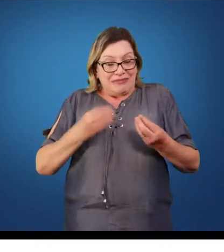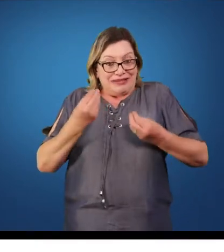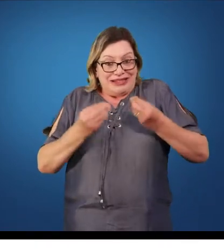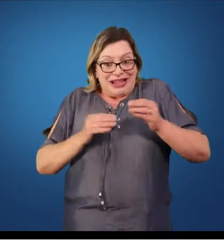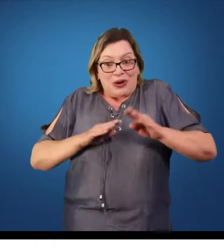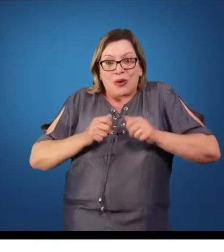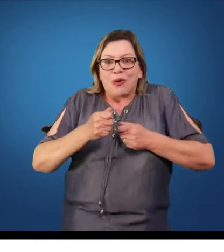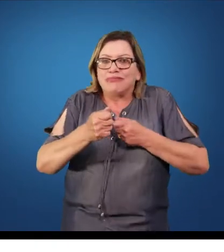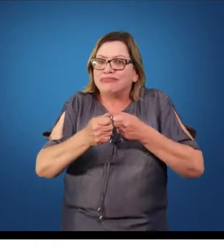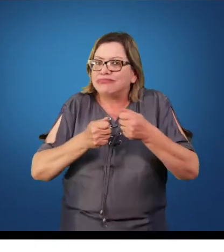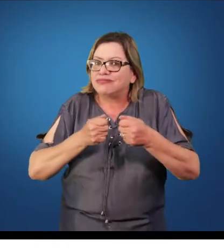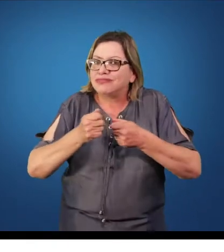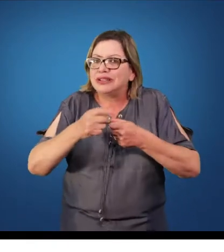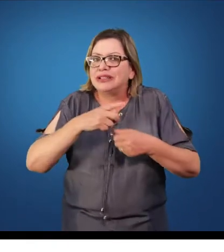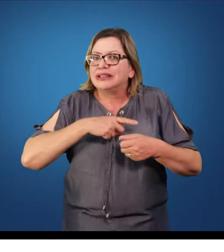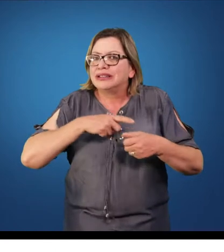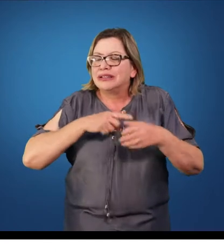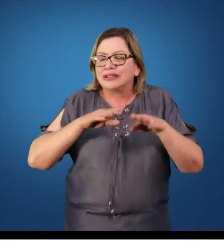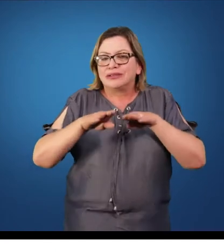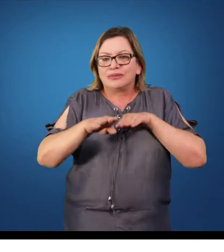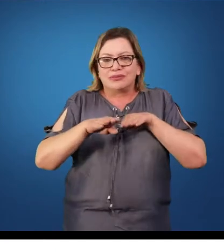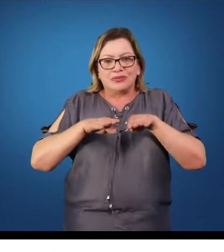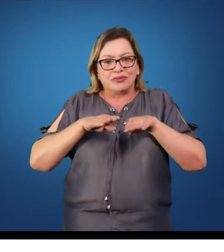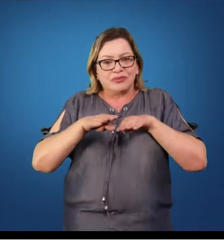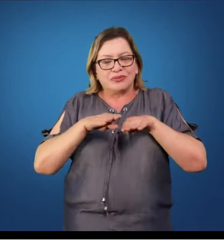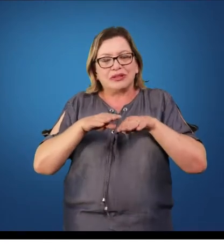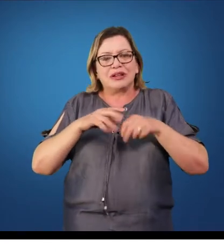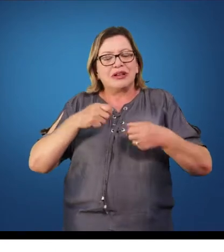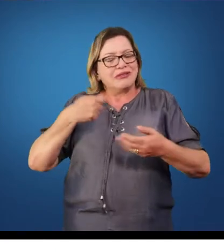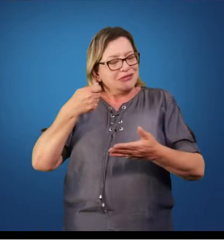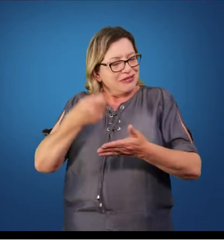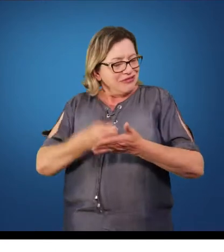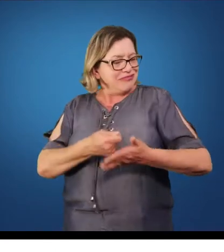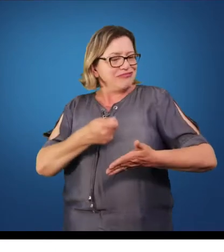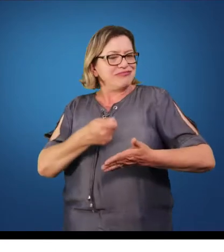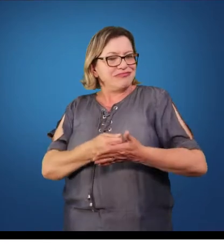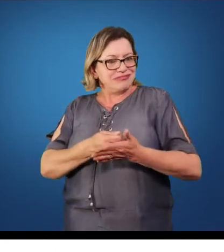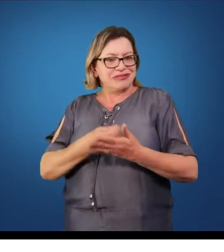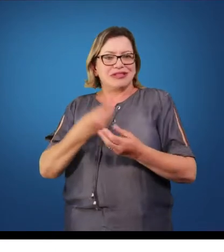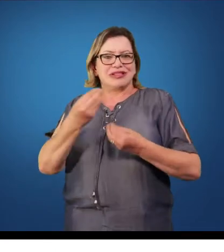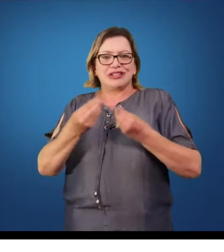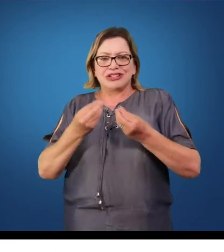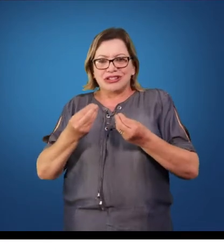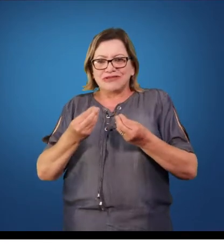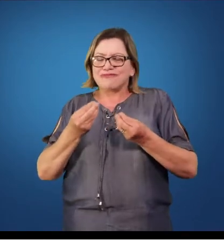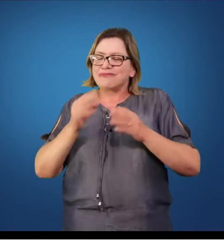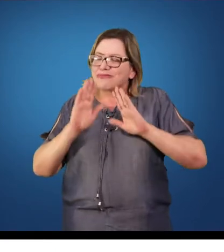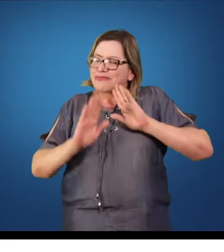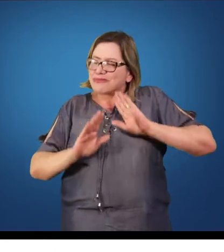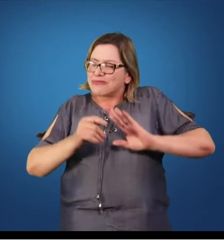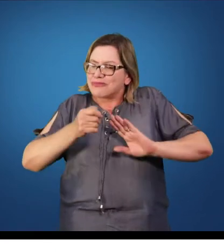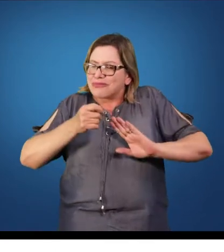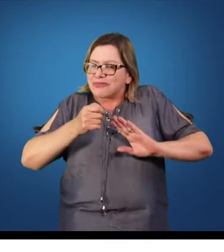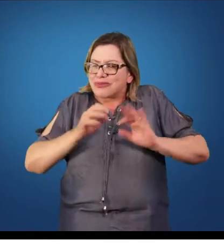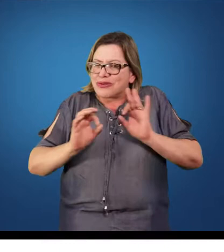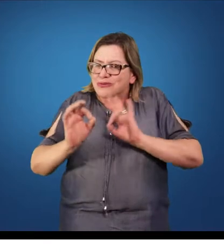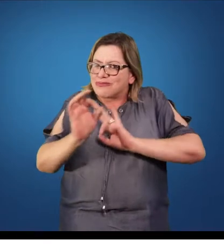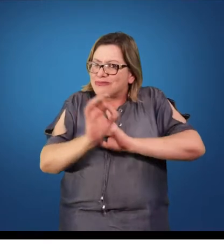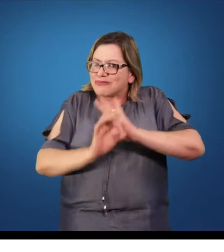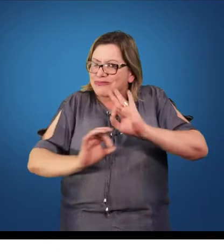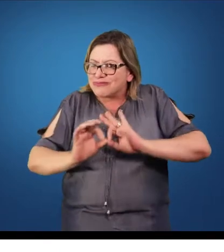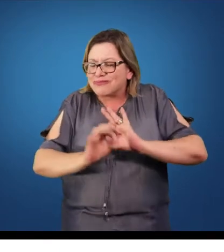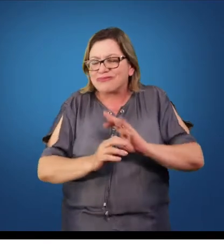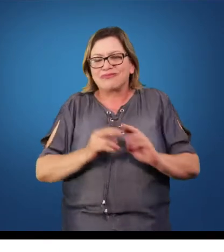um controle do movimento, já exige uma certa complexidade, não exige?